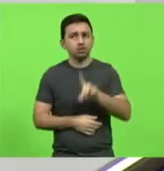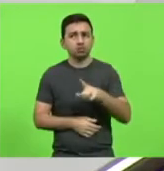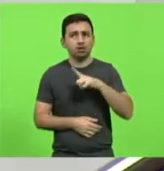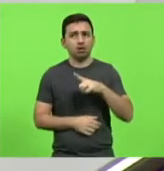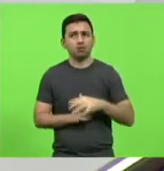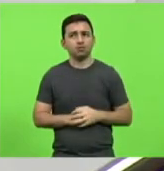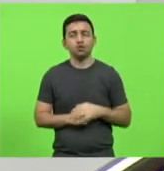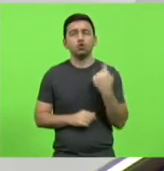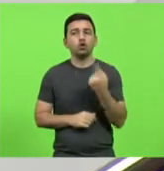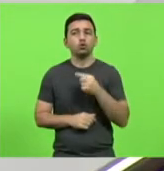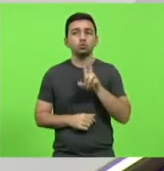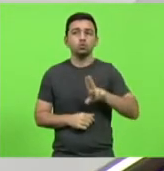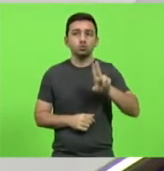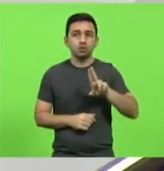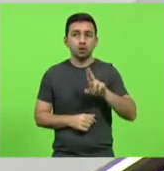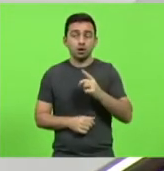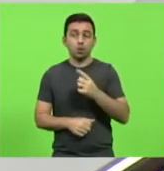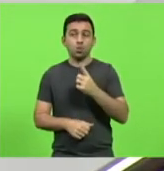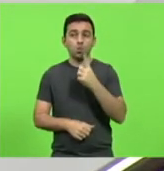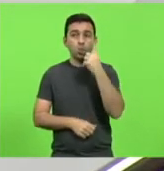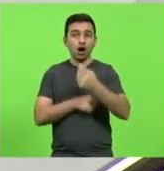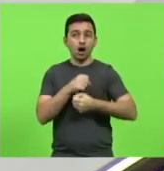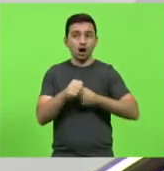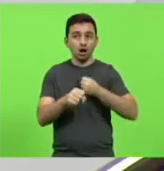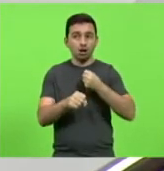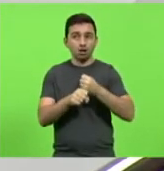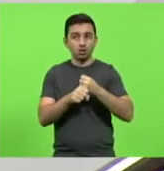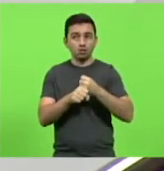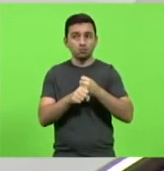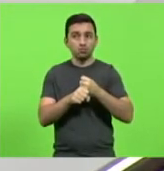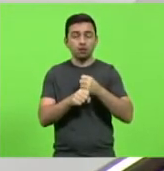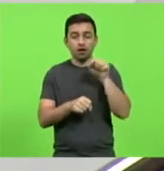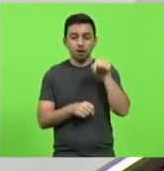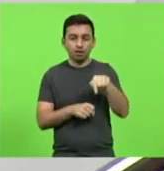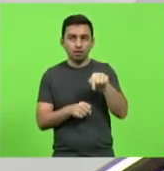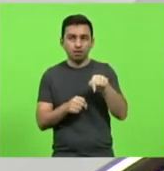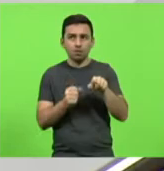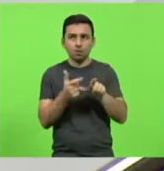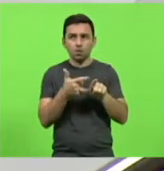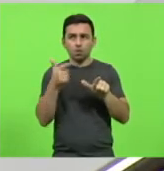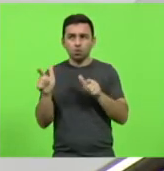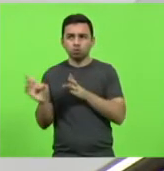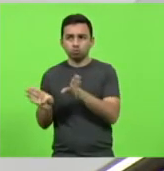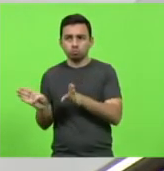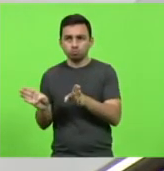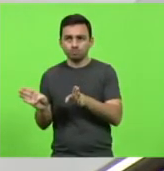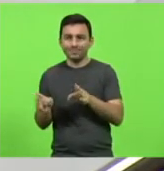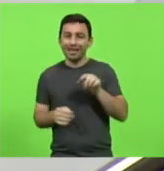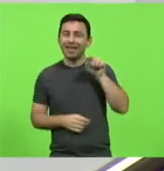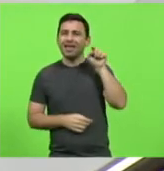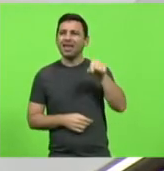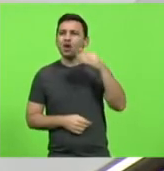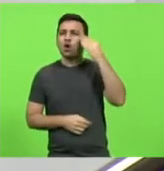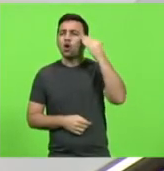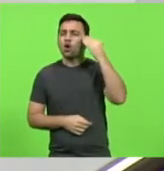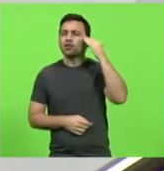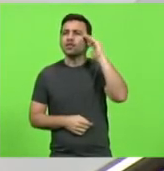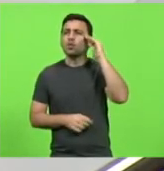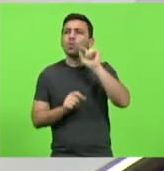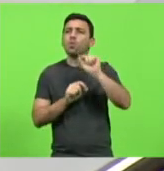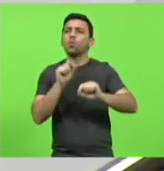maneira, de um ano para o outro exercício. O que, que o governador entendeu no exercício